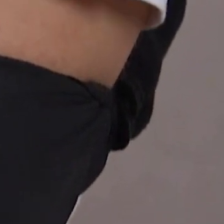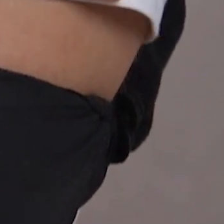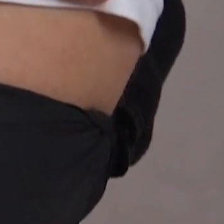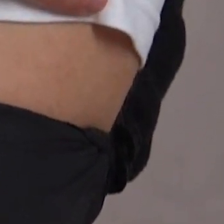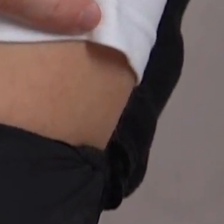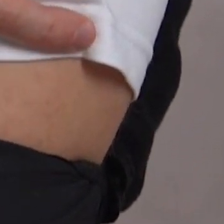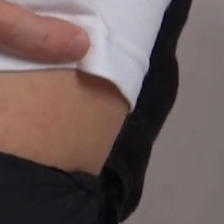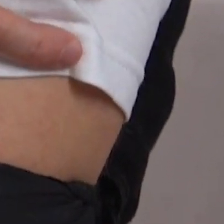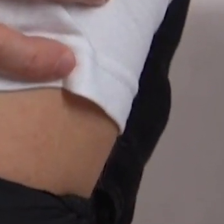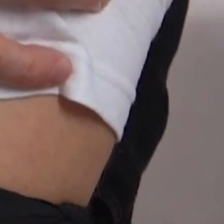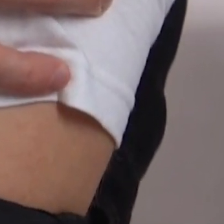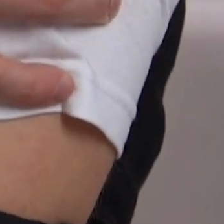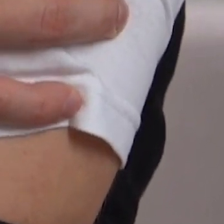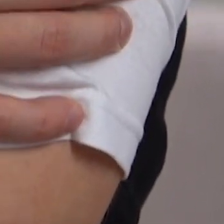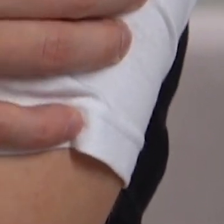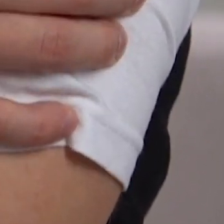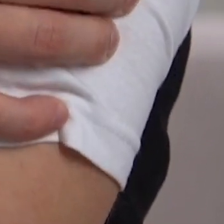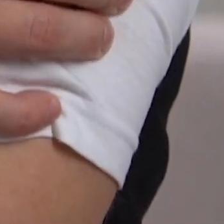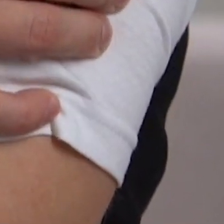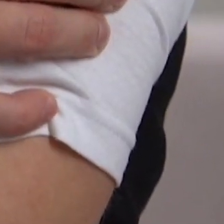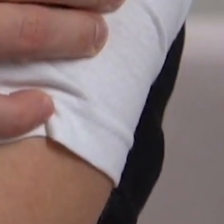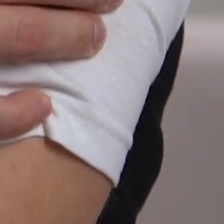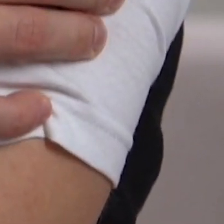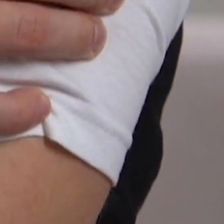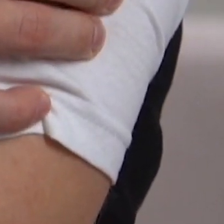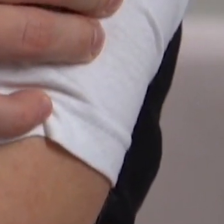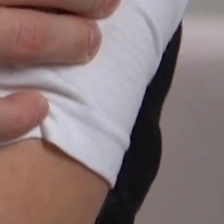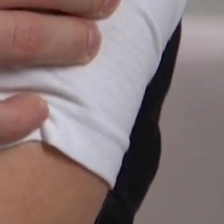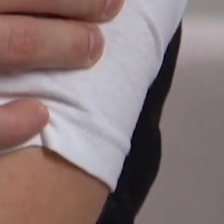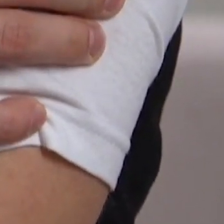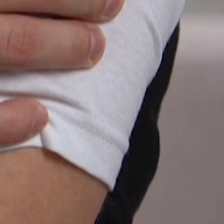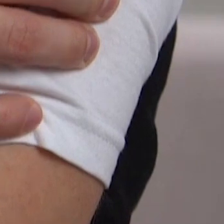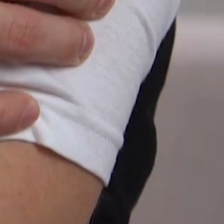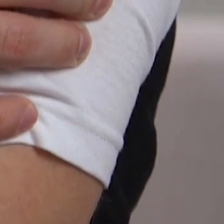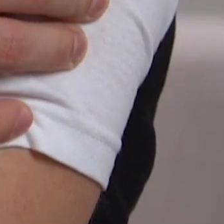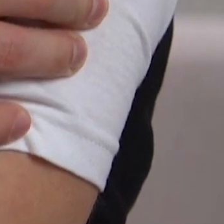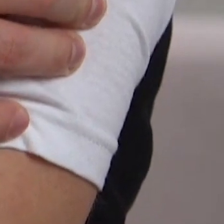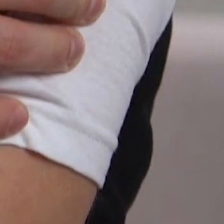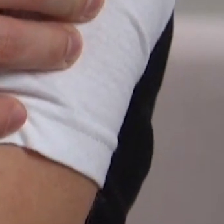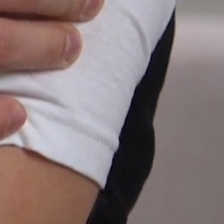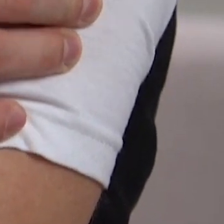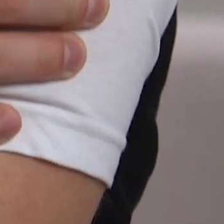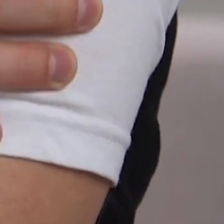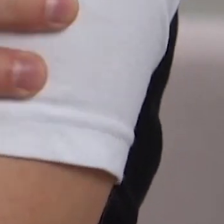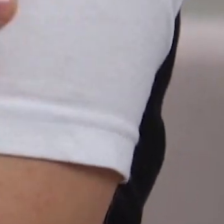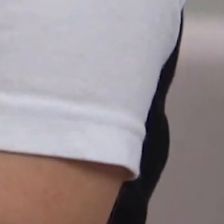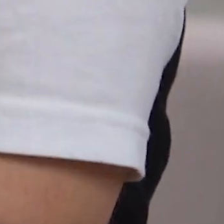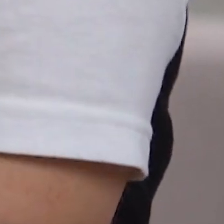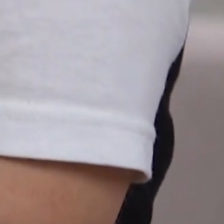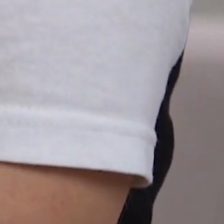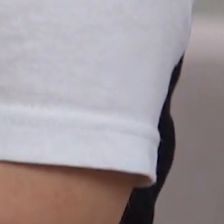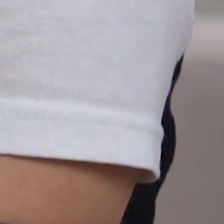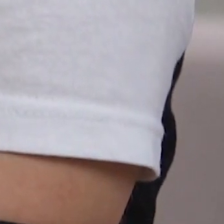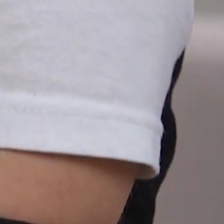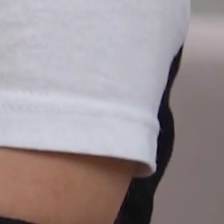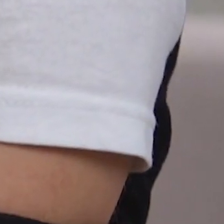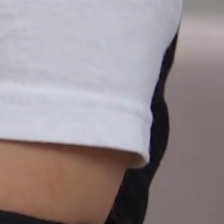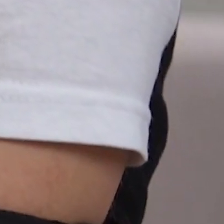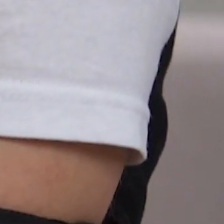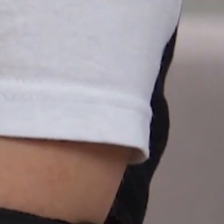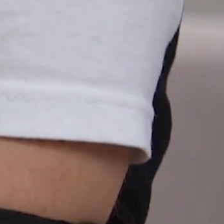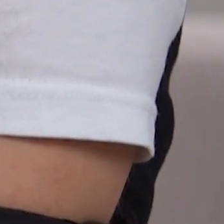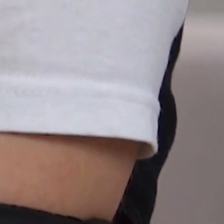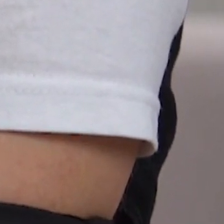ser feito, sim. E aí, de repente, abre uma brecha numa negociação melhor, por exemplo. O que vale ressaltar